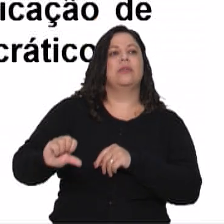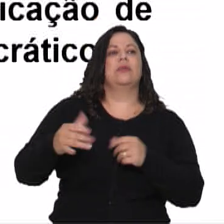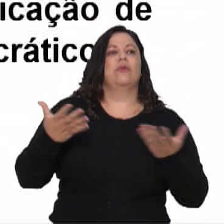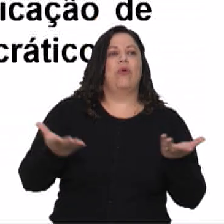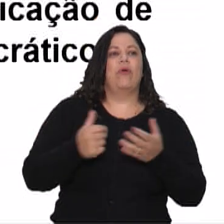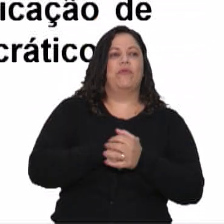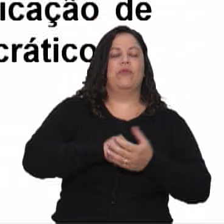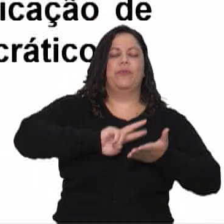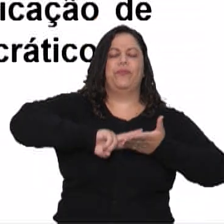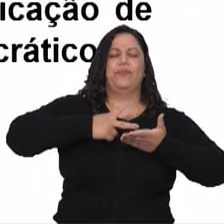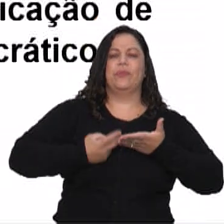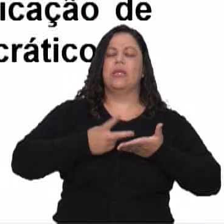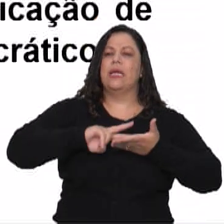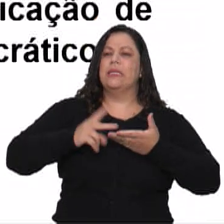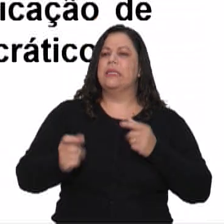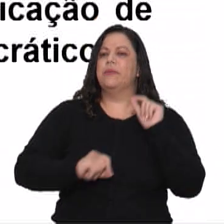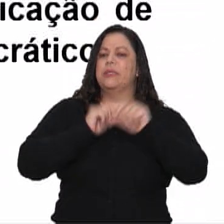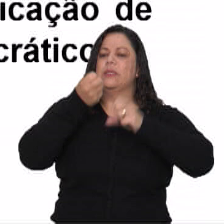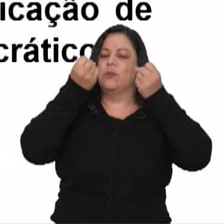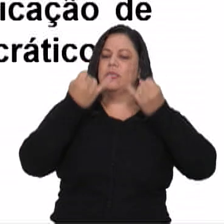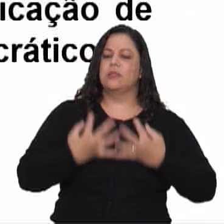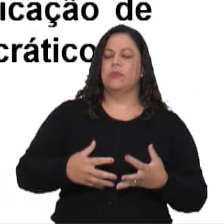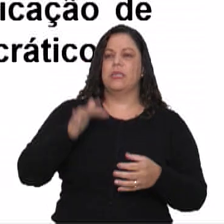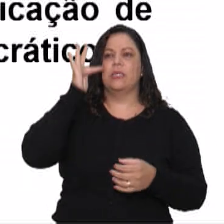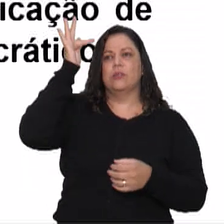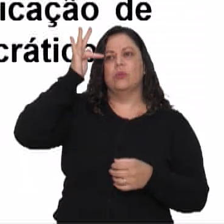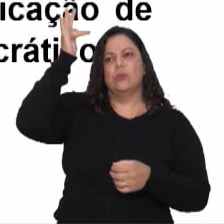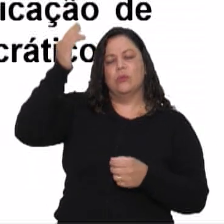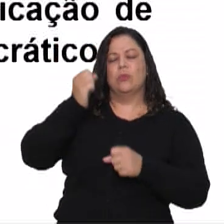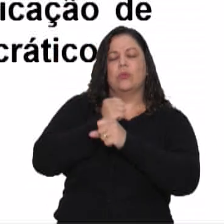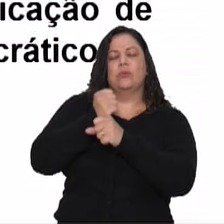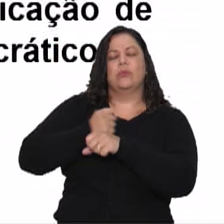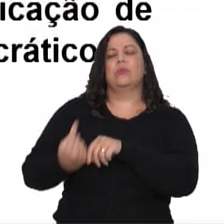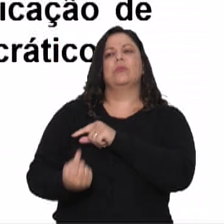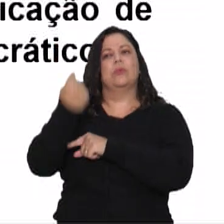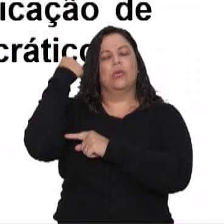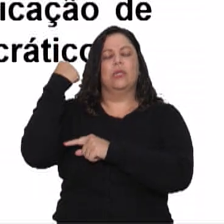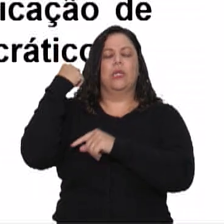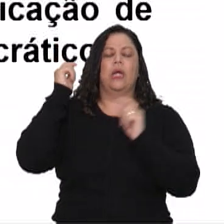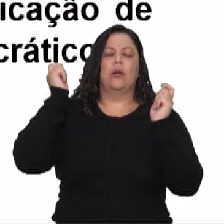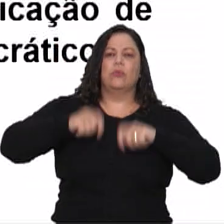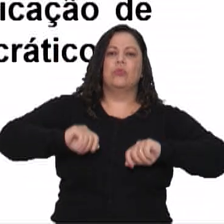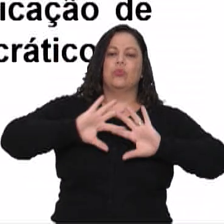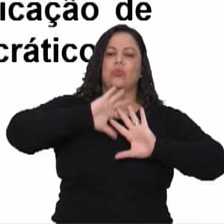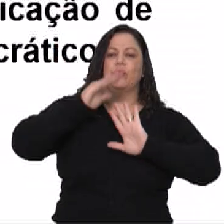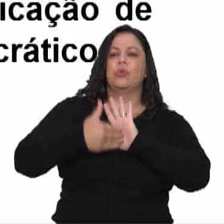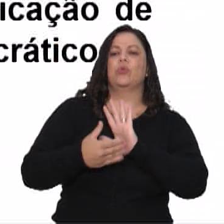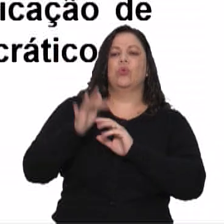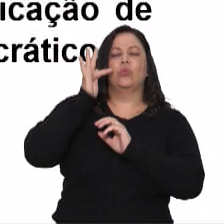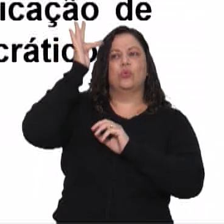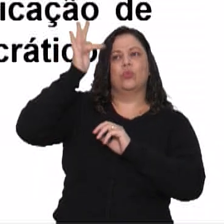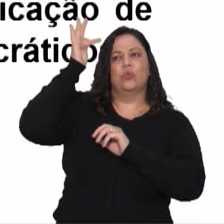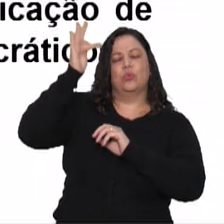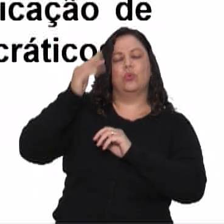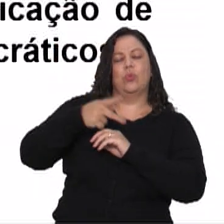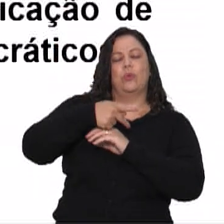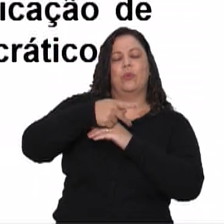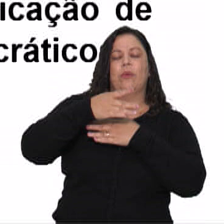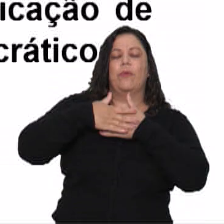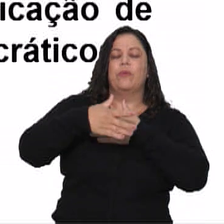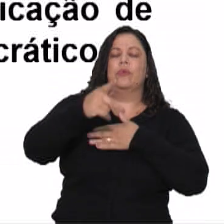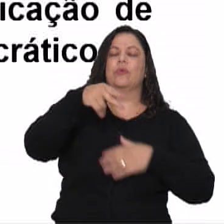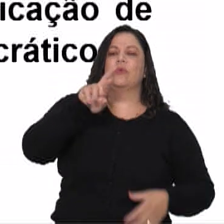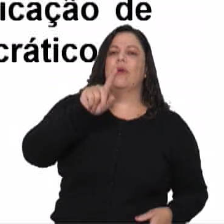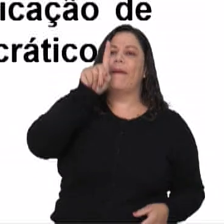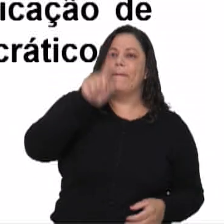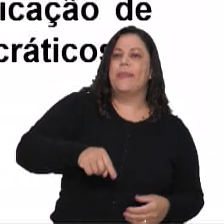a interpretação ou explicação do filósofo da antiguidade sobre os filósofos pré-socráticos.